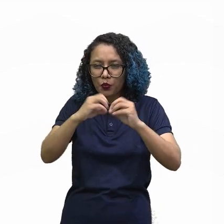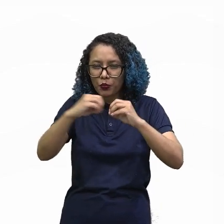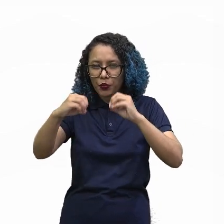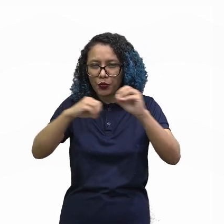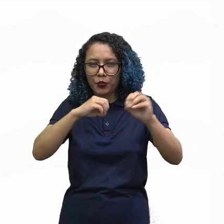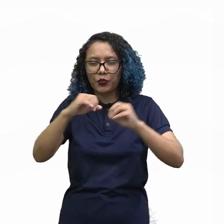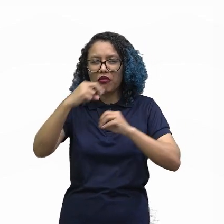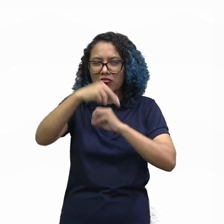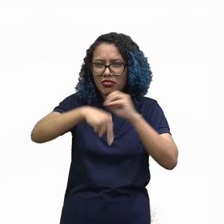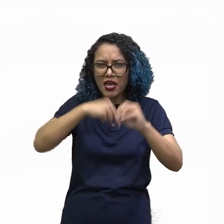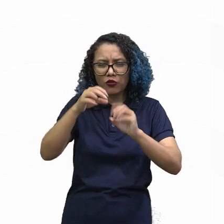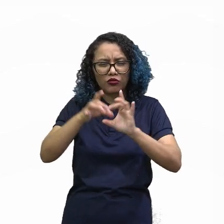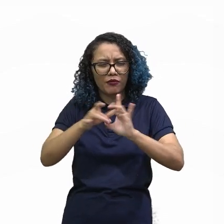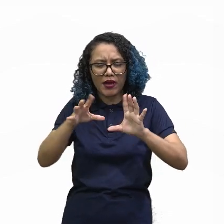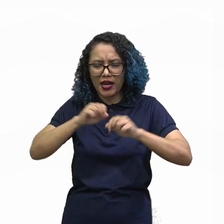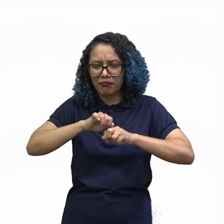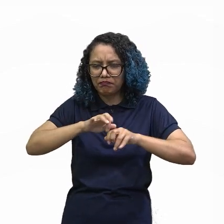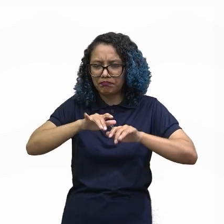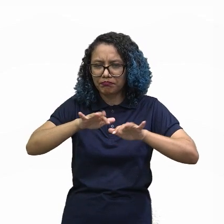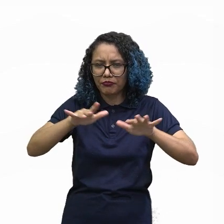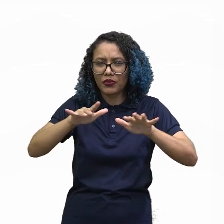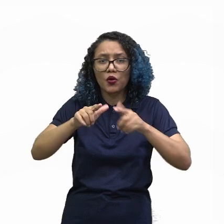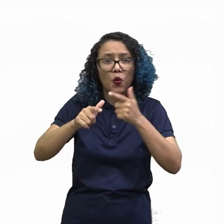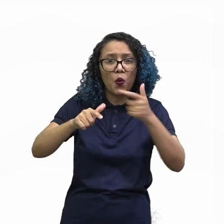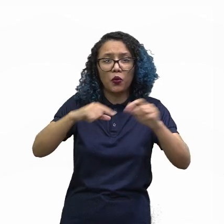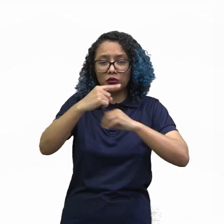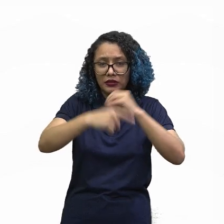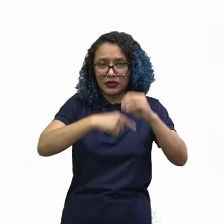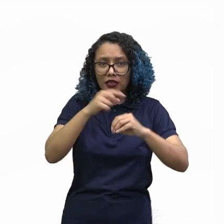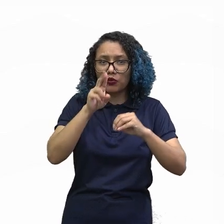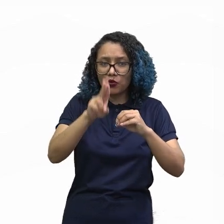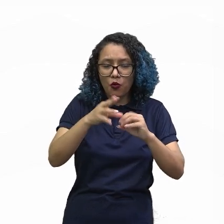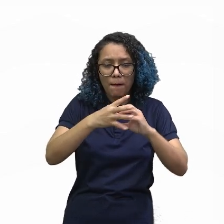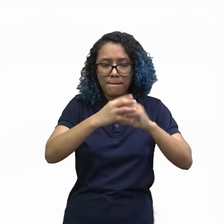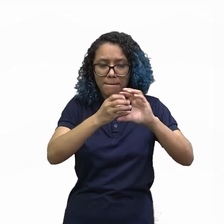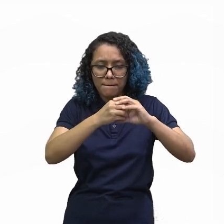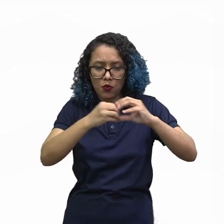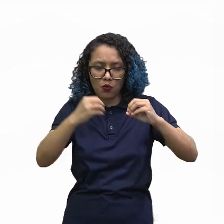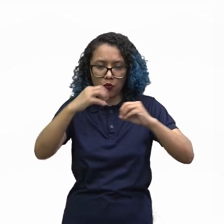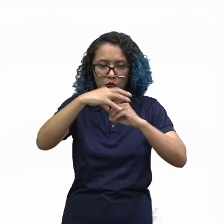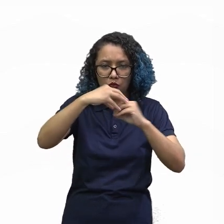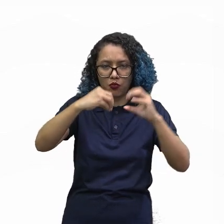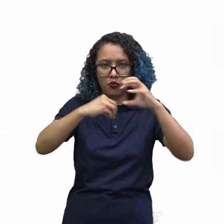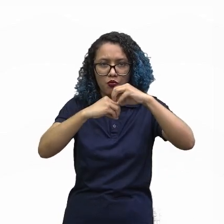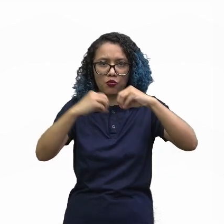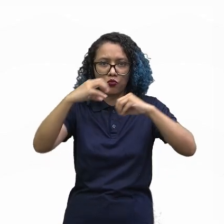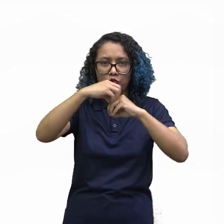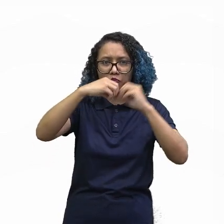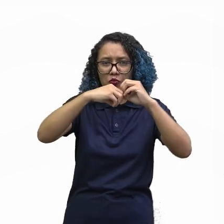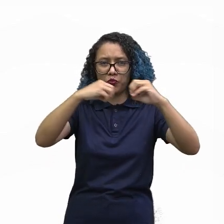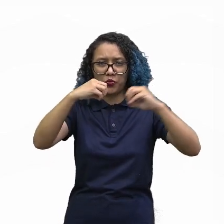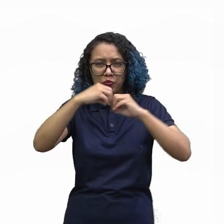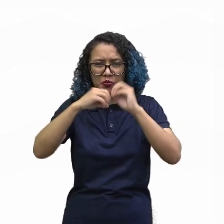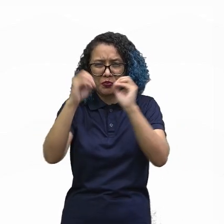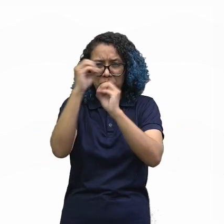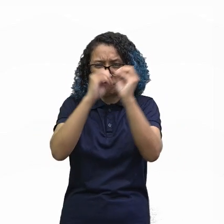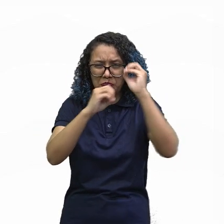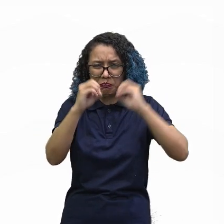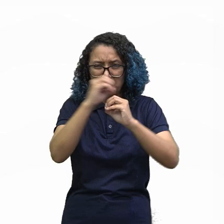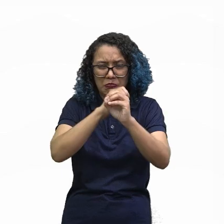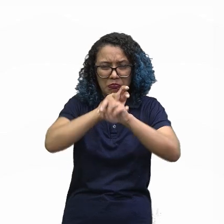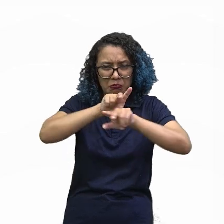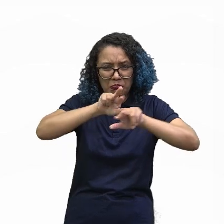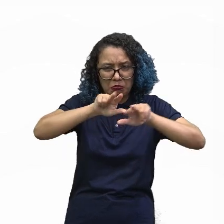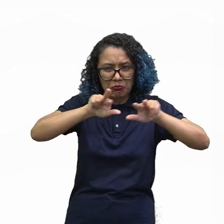que vai decompor outros átomos de urânio, né, fazendo com que seja